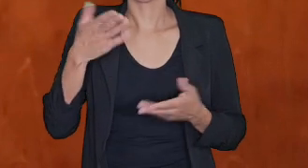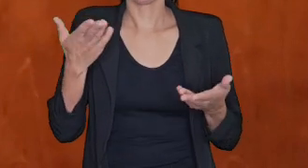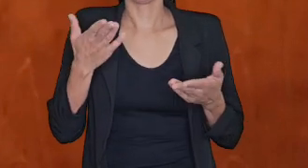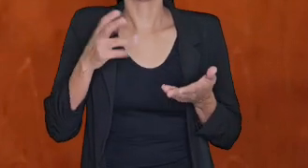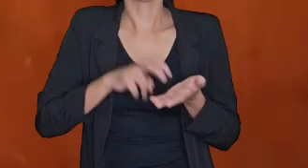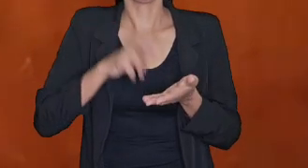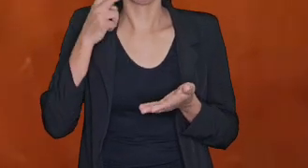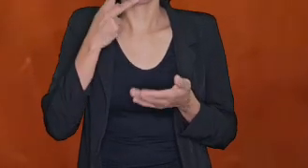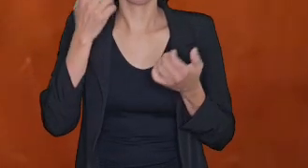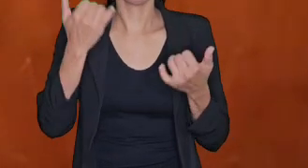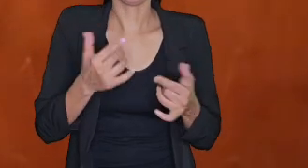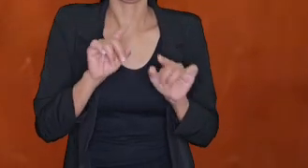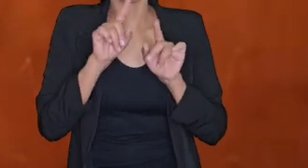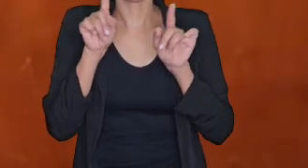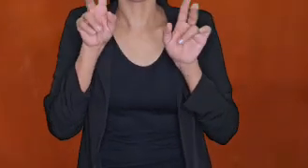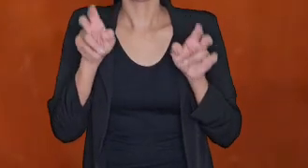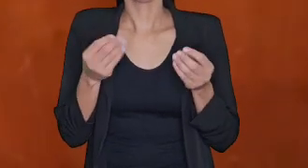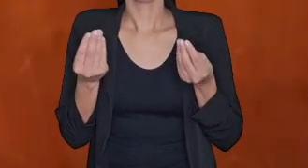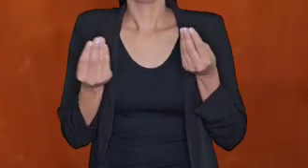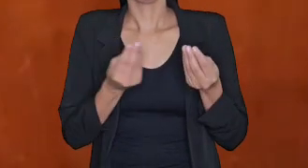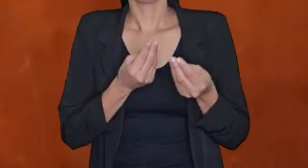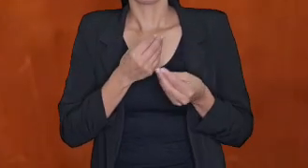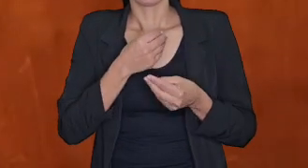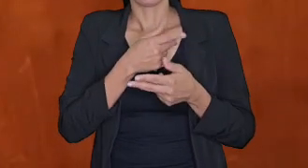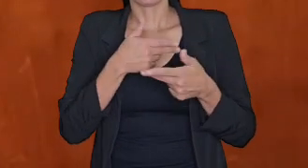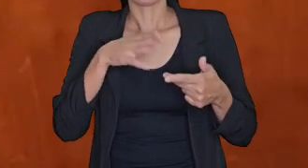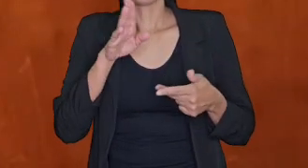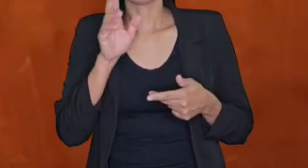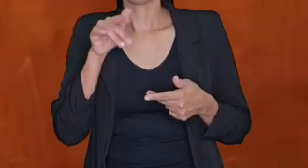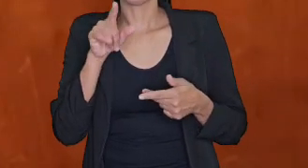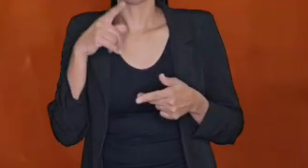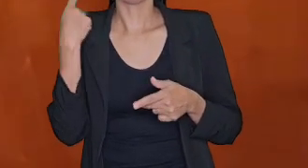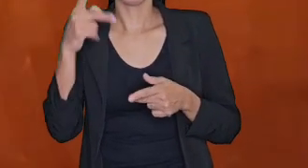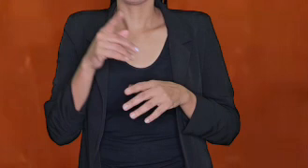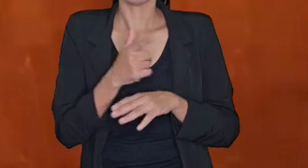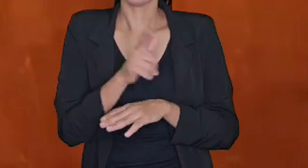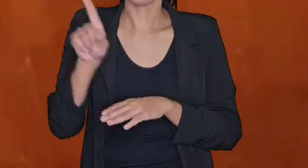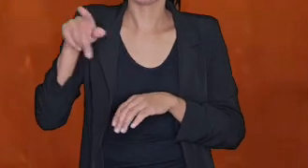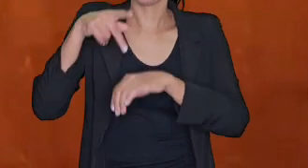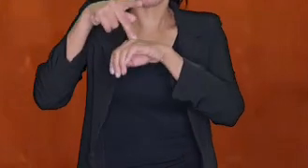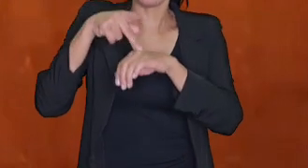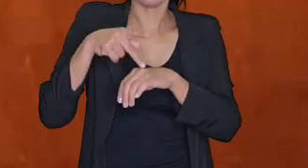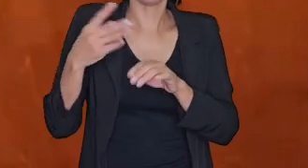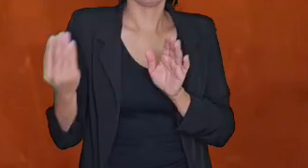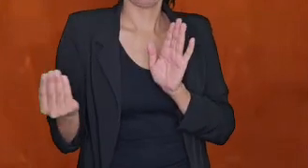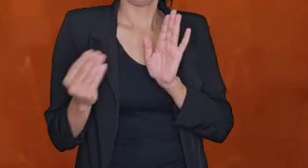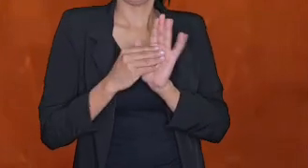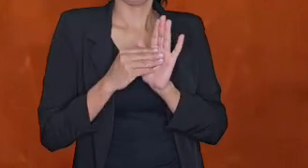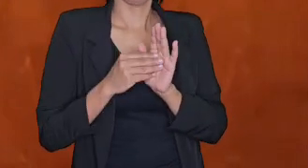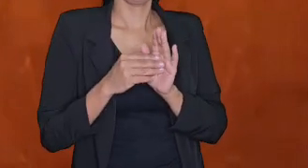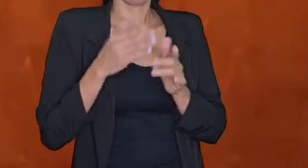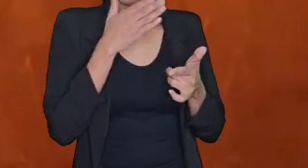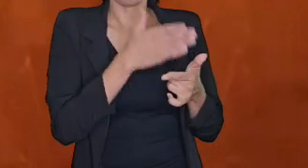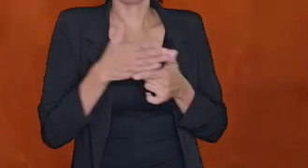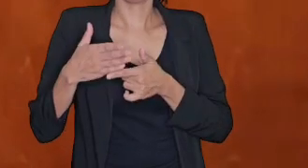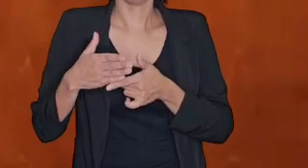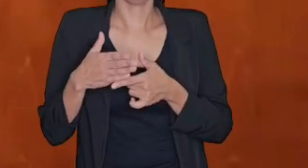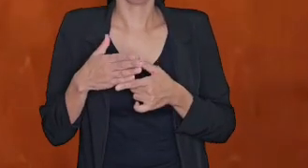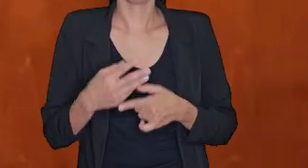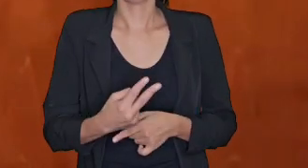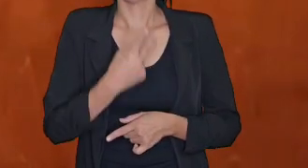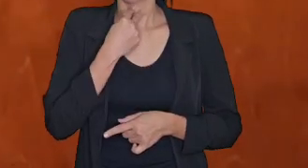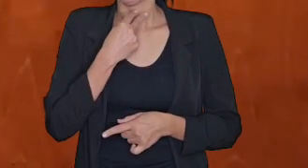professor Nelson Neri, hoje de manhã, ele falou que aquela questão que os bens que estão no exterior